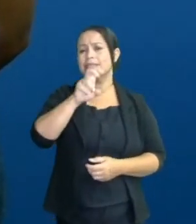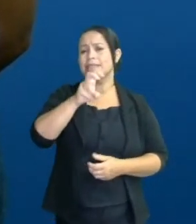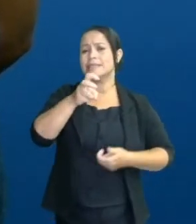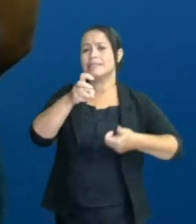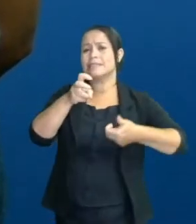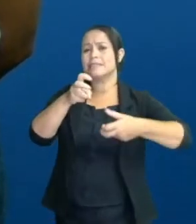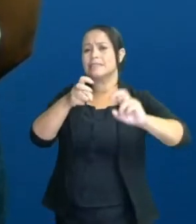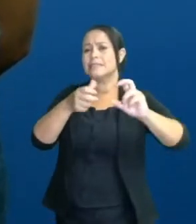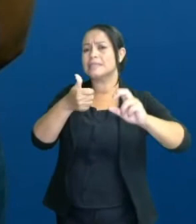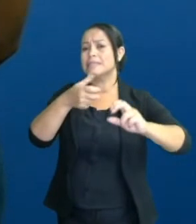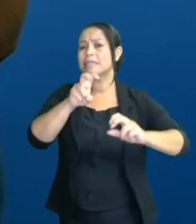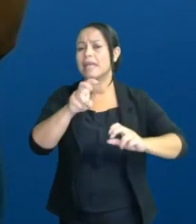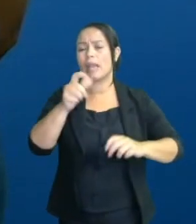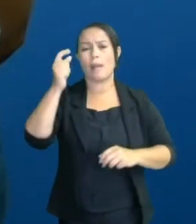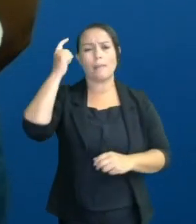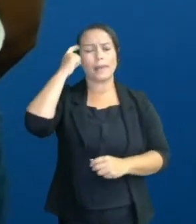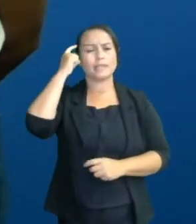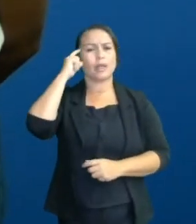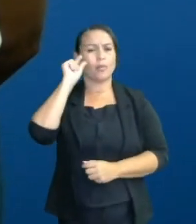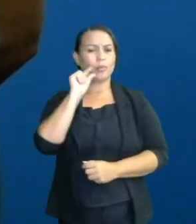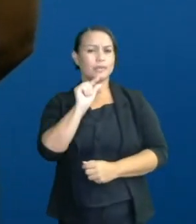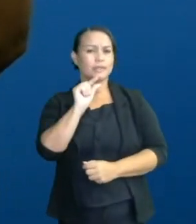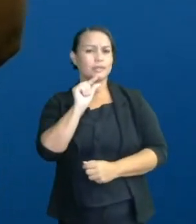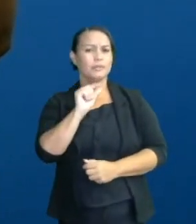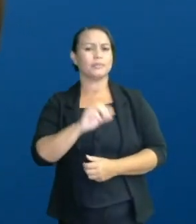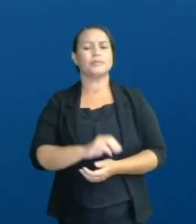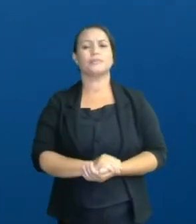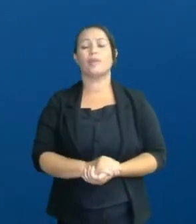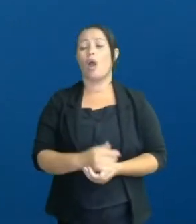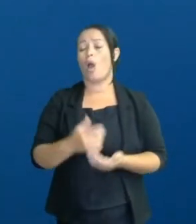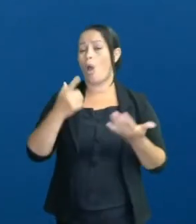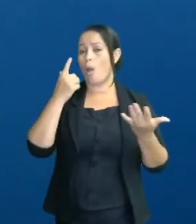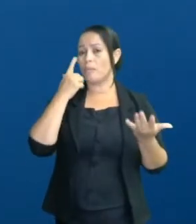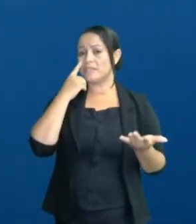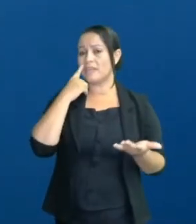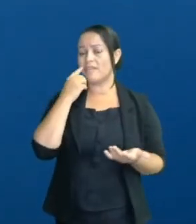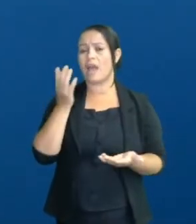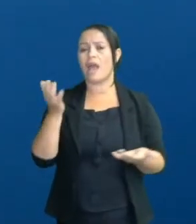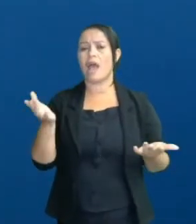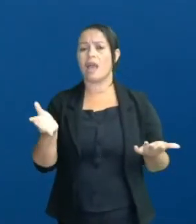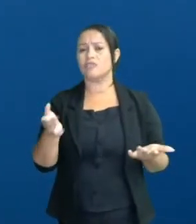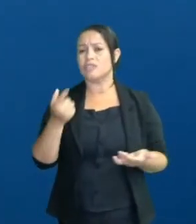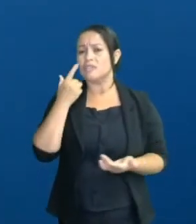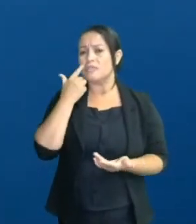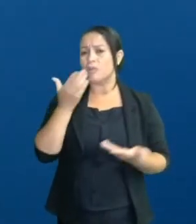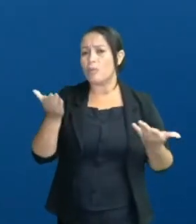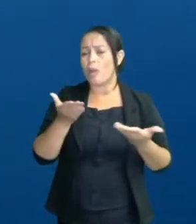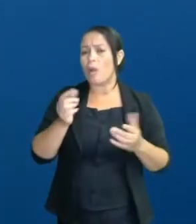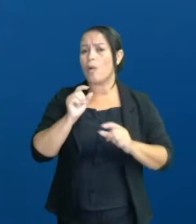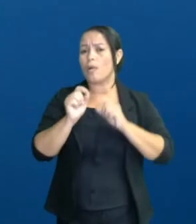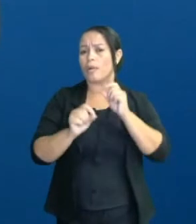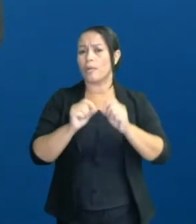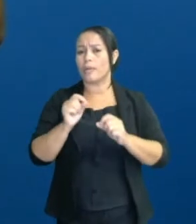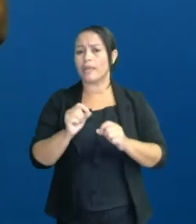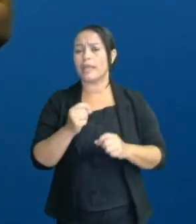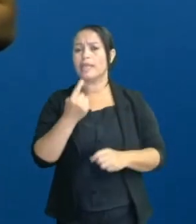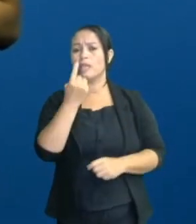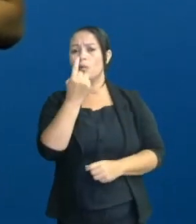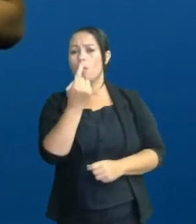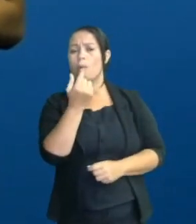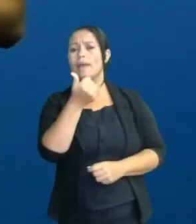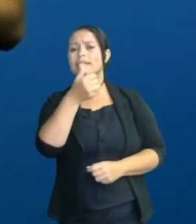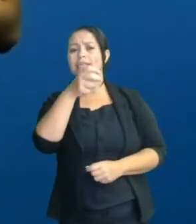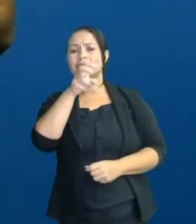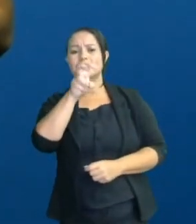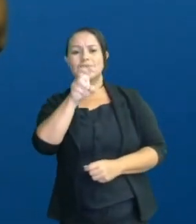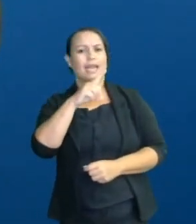responder? Vamos pensar um pouquinho? Ó, a gente acabou de ver que em uma